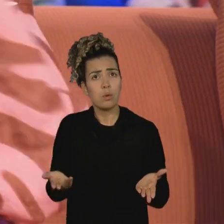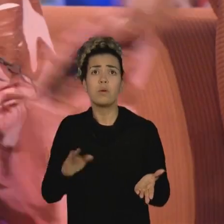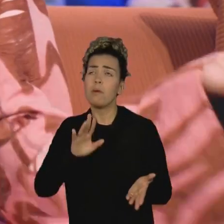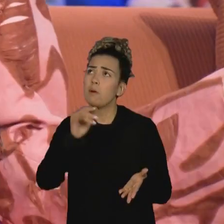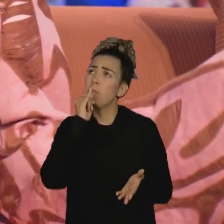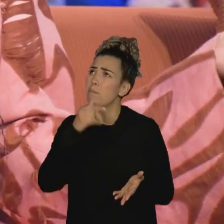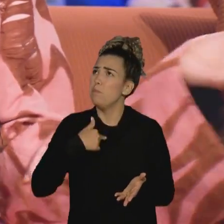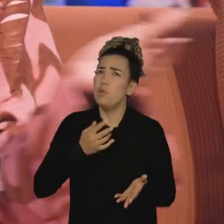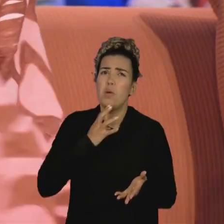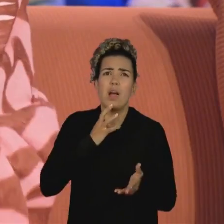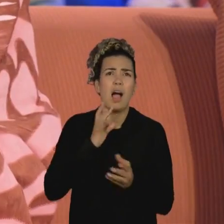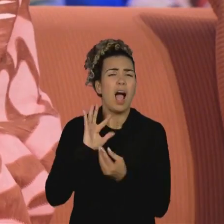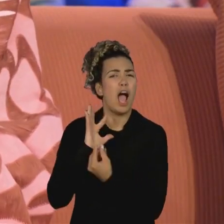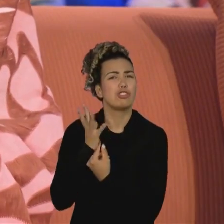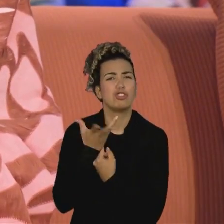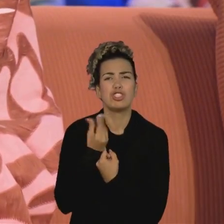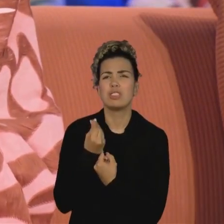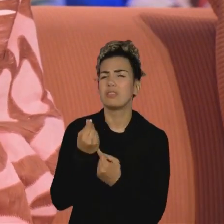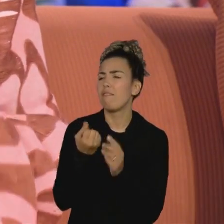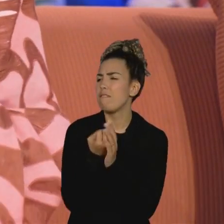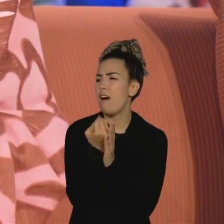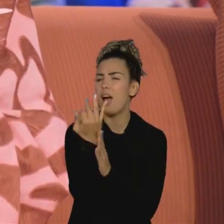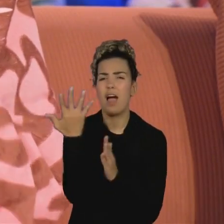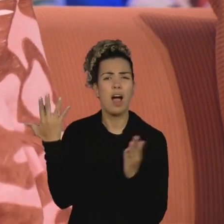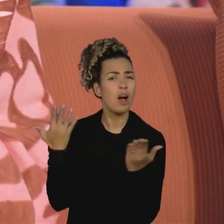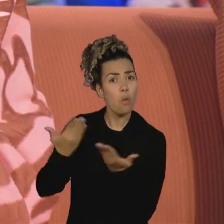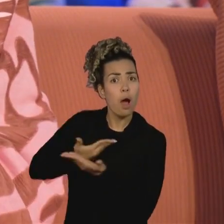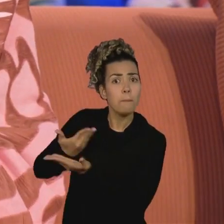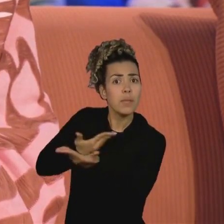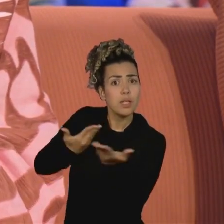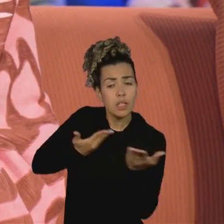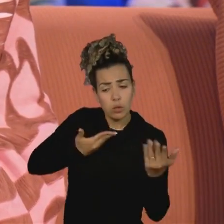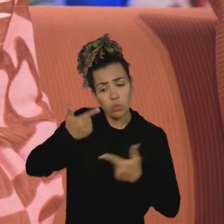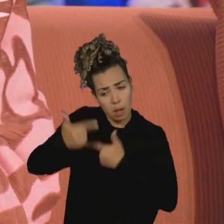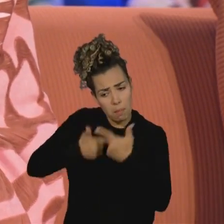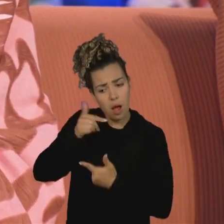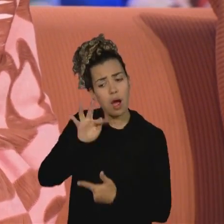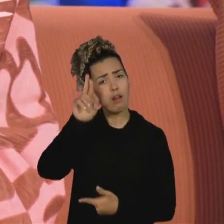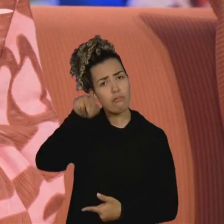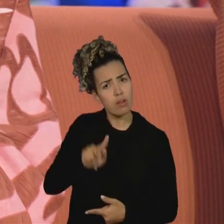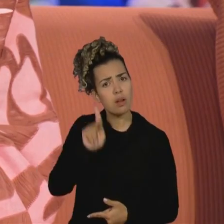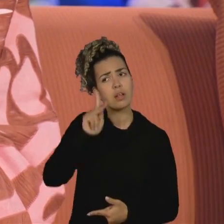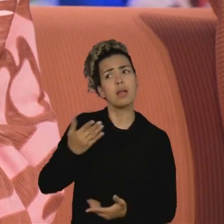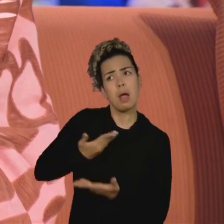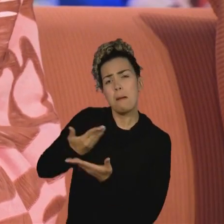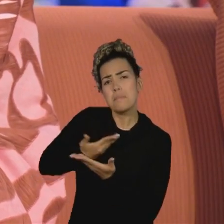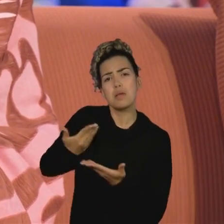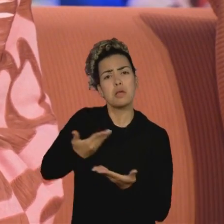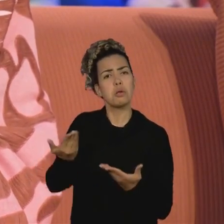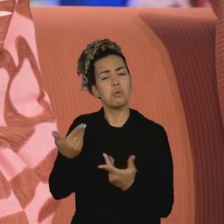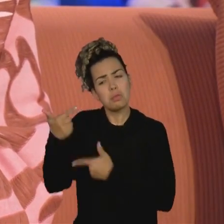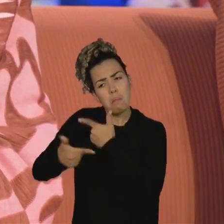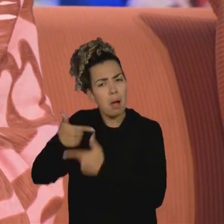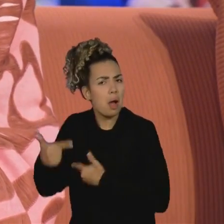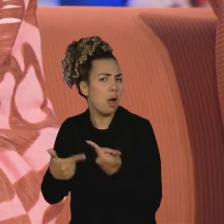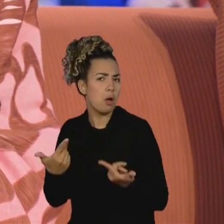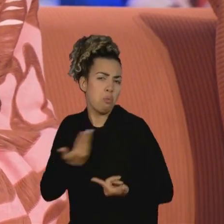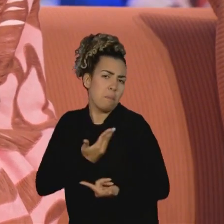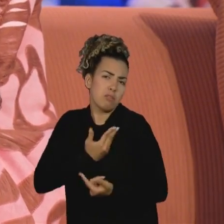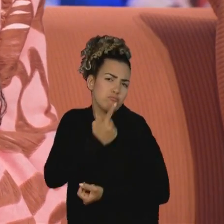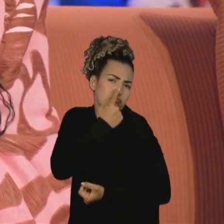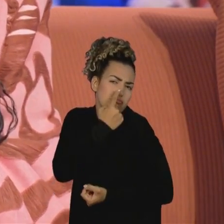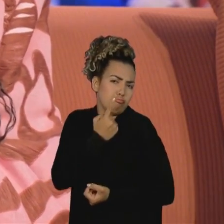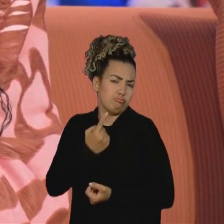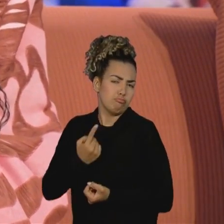conheço vários artistas do funk, são meus amigos pessoais ou de trabalho, que o funk foi